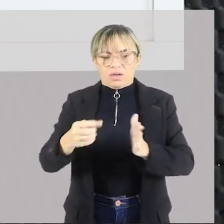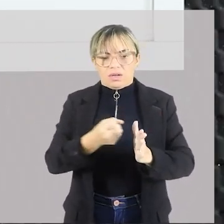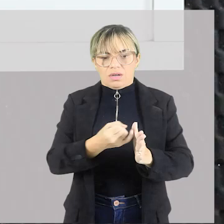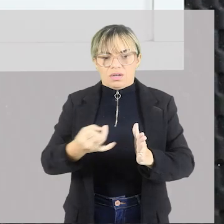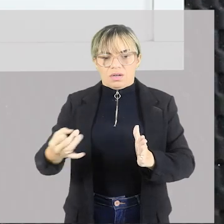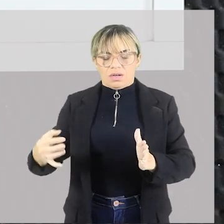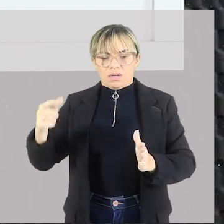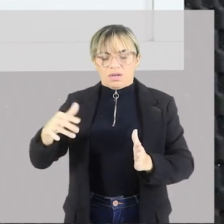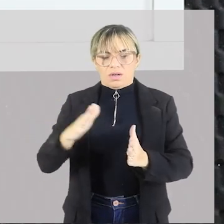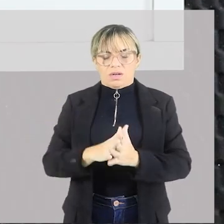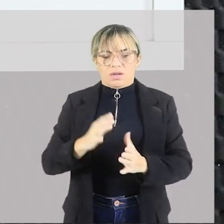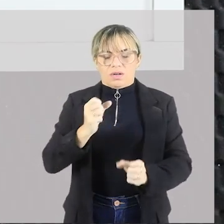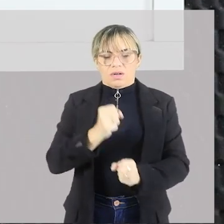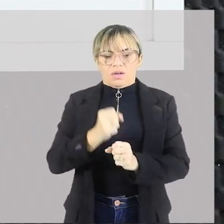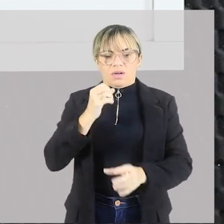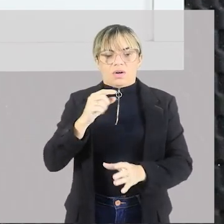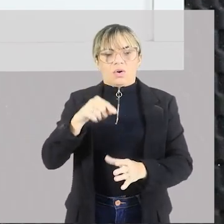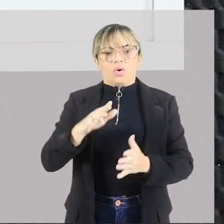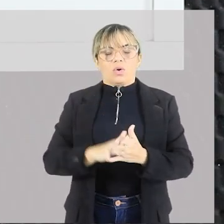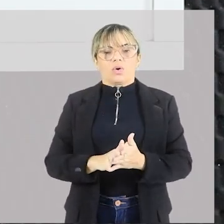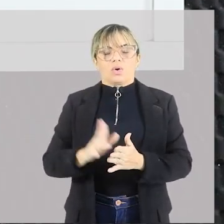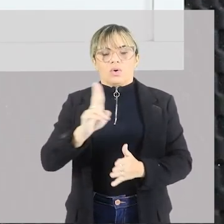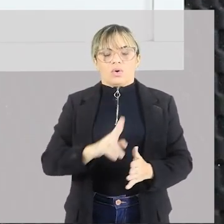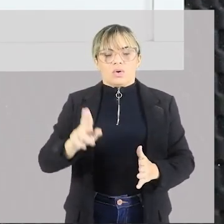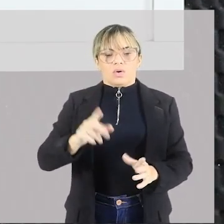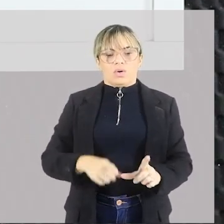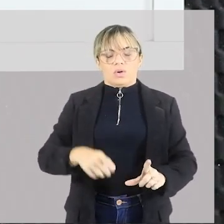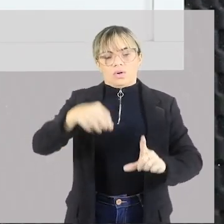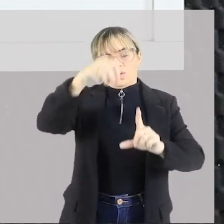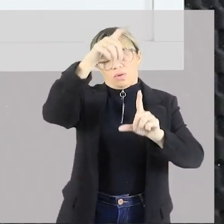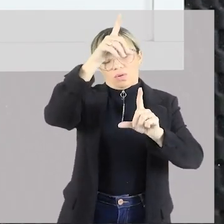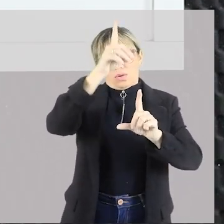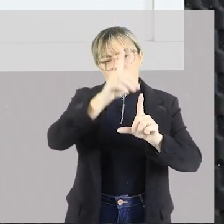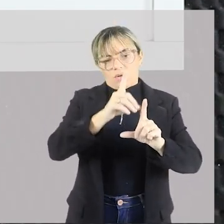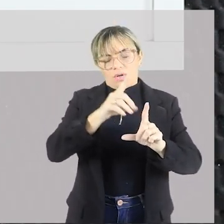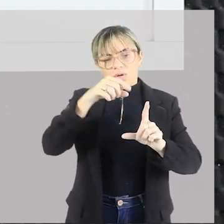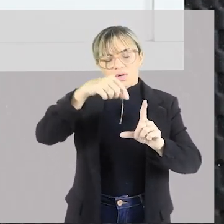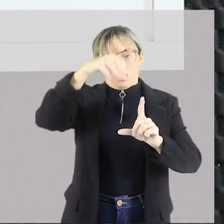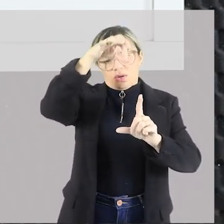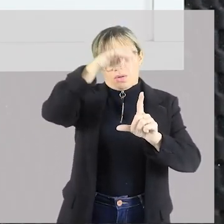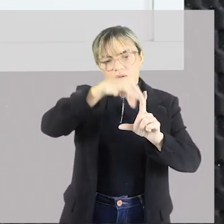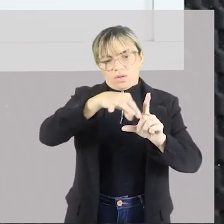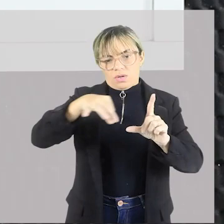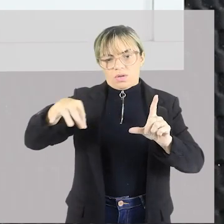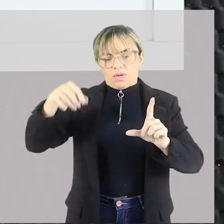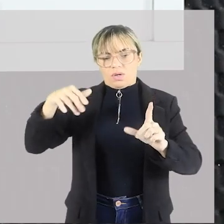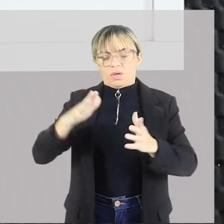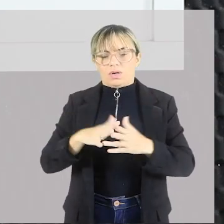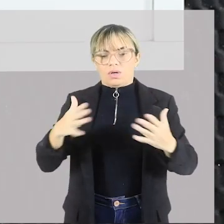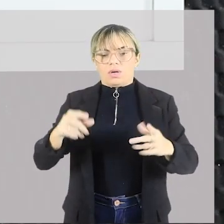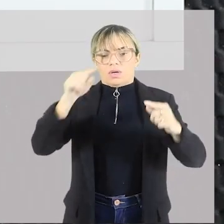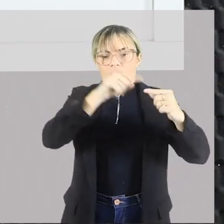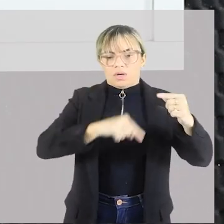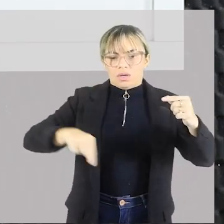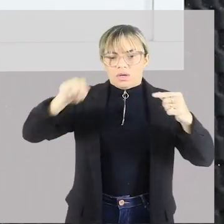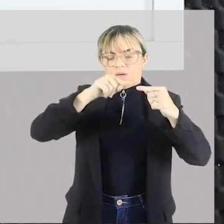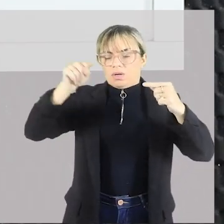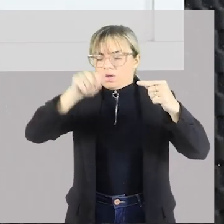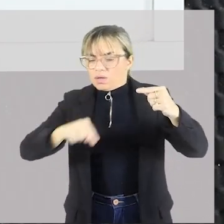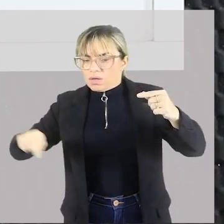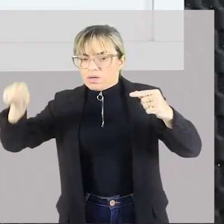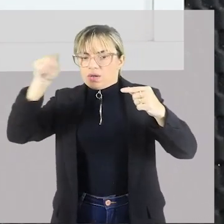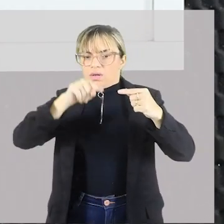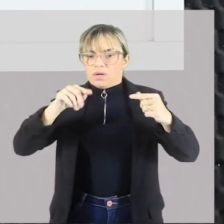diagrama de vem aquele aquele conjunto que que a gente usa né quando ele fala por exemplo Professor mas como é que pode ter 1200 ele fala que